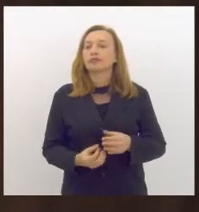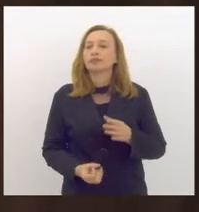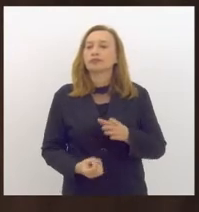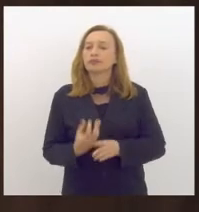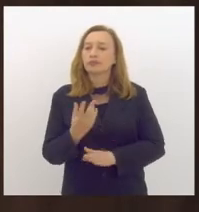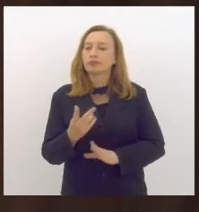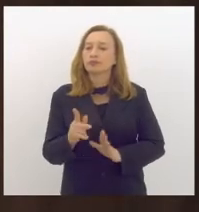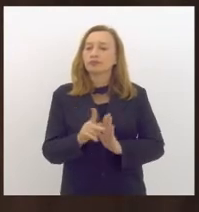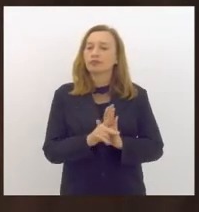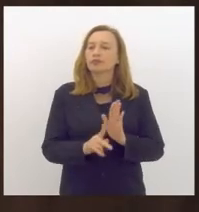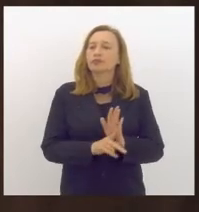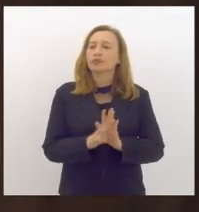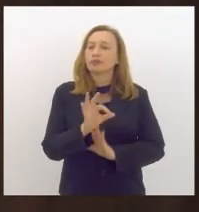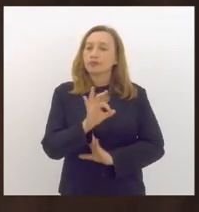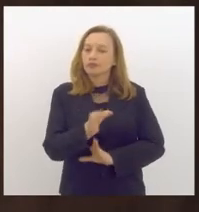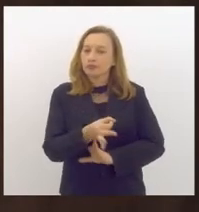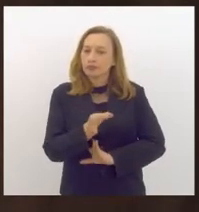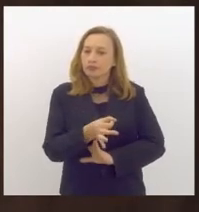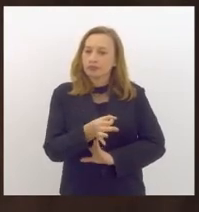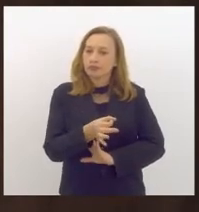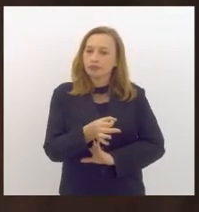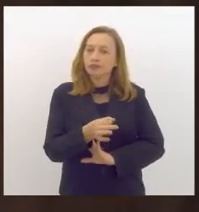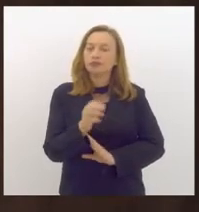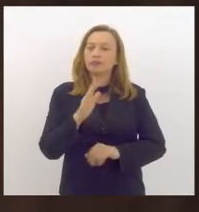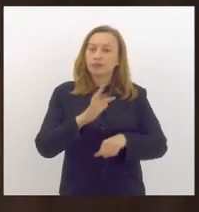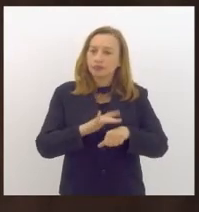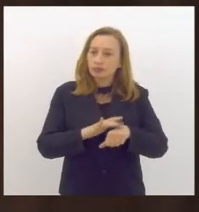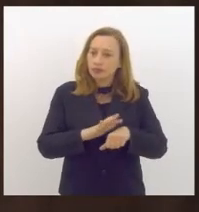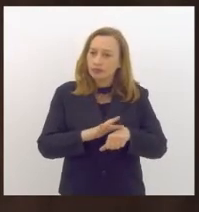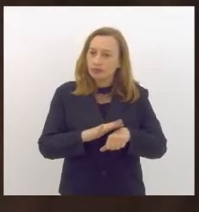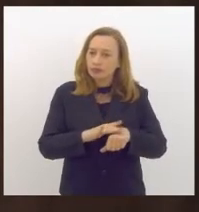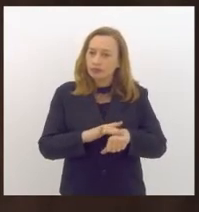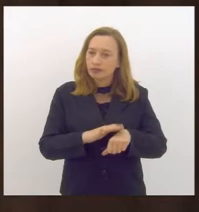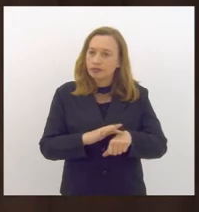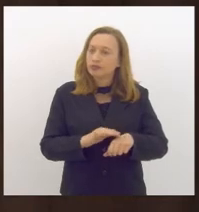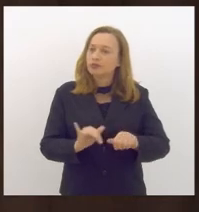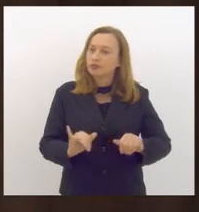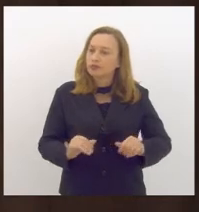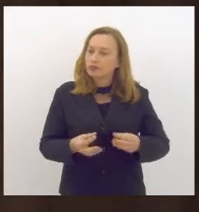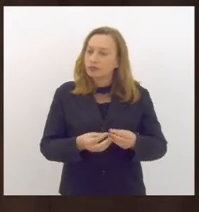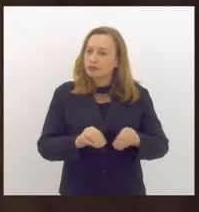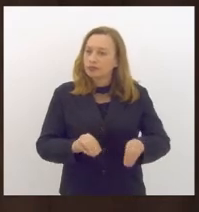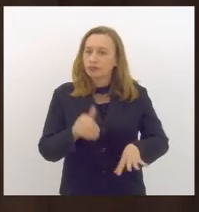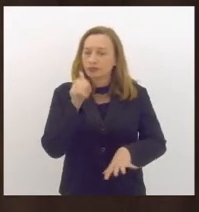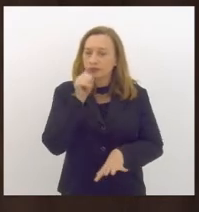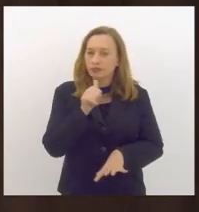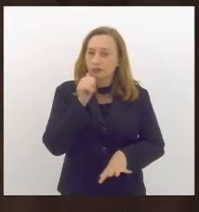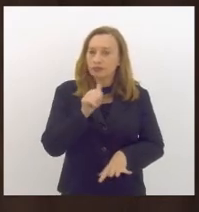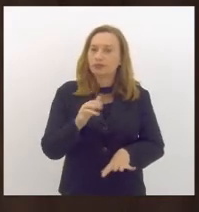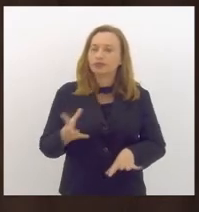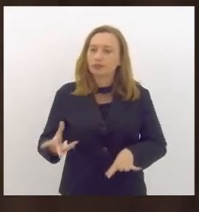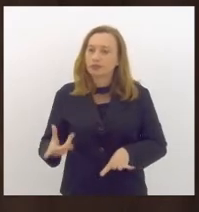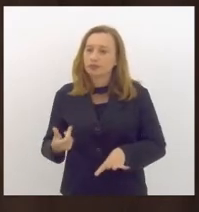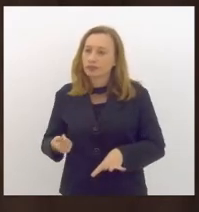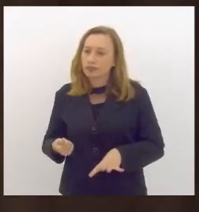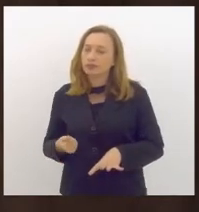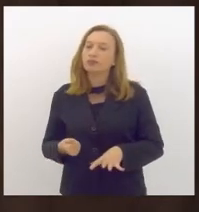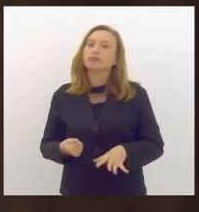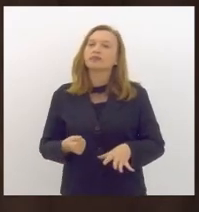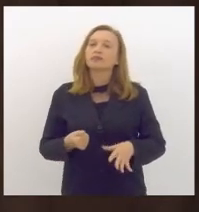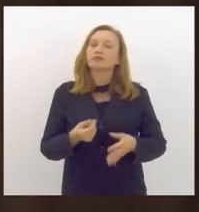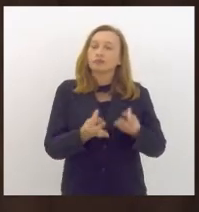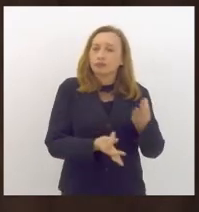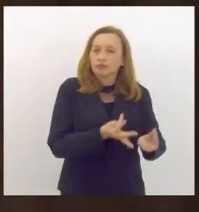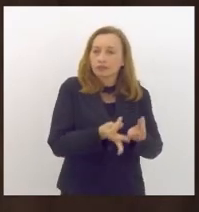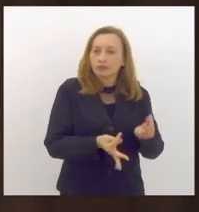porque efetivamente essa é uma doença que aflige muitas mulheres e que merece um tratamento